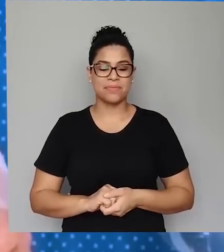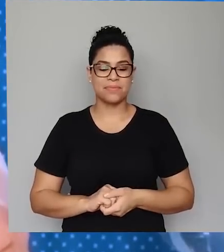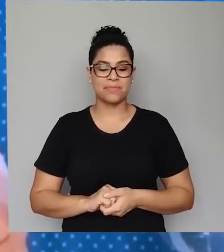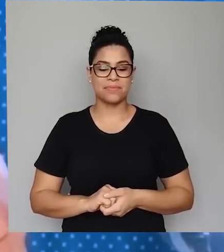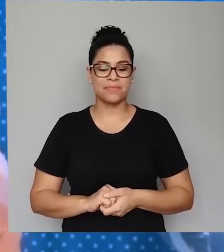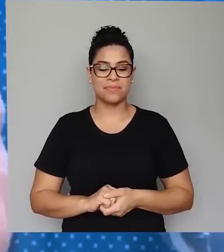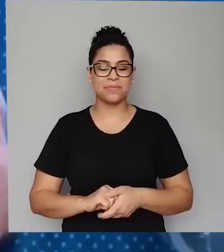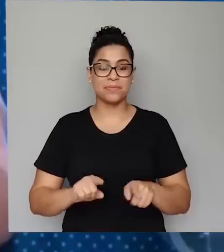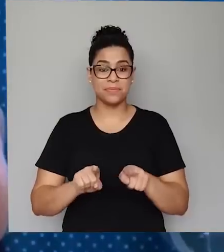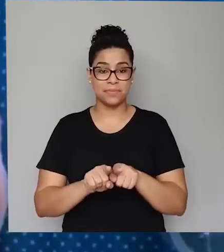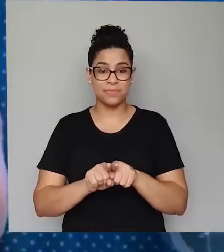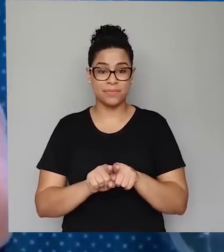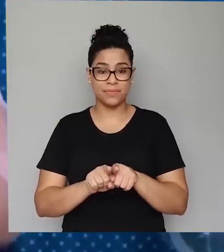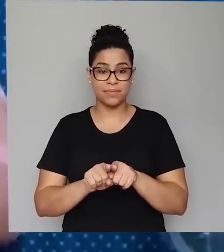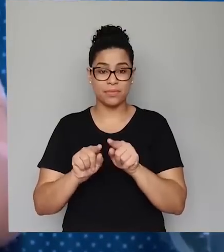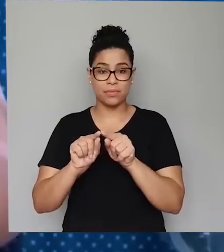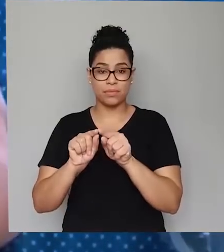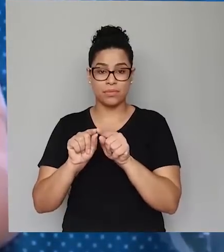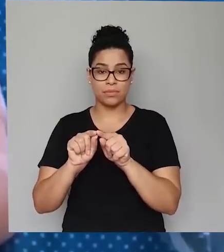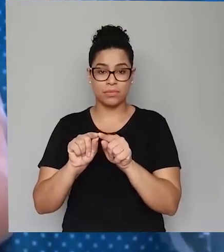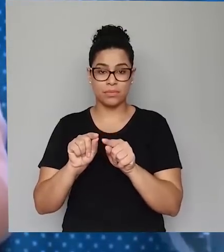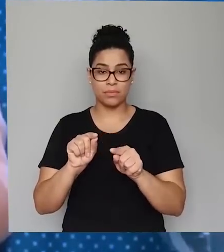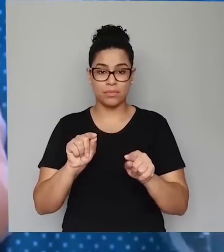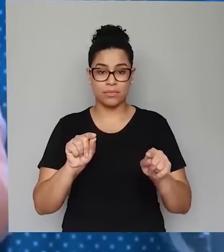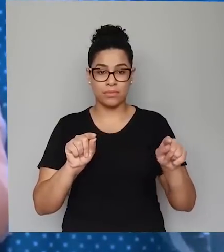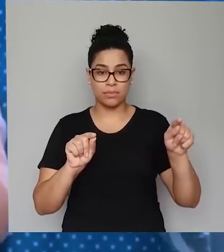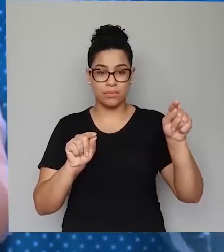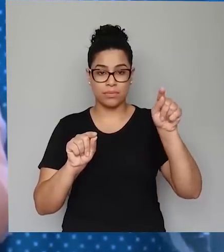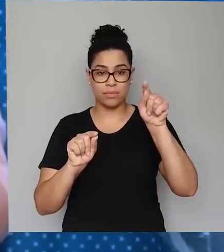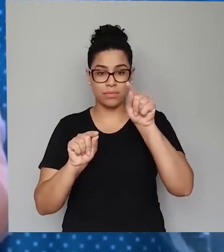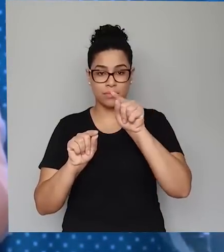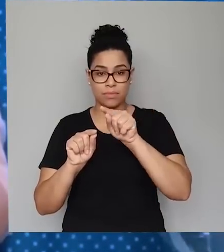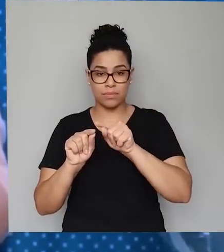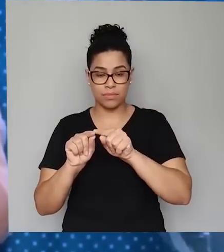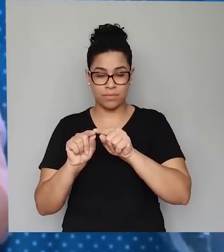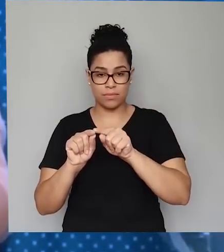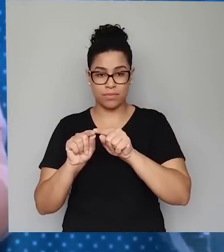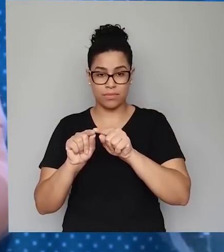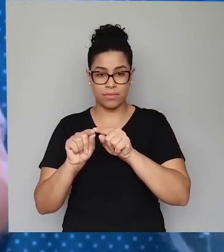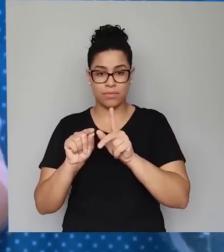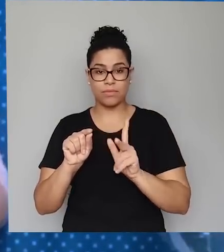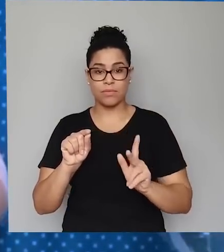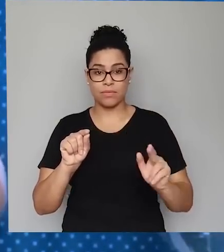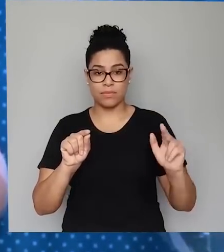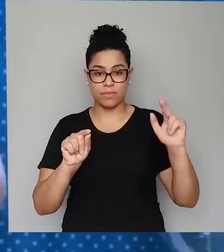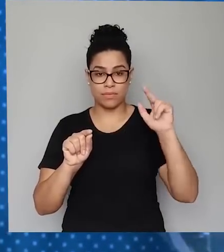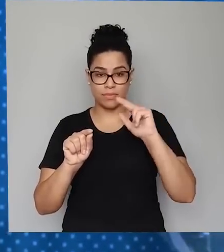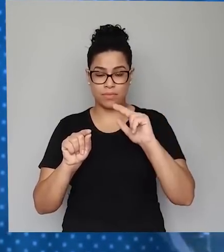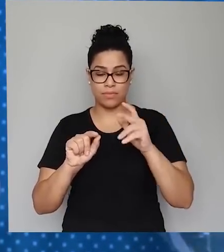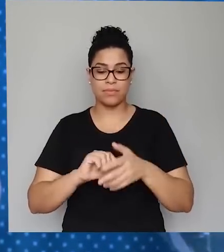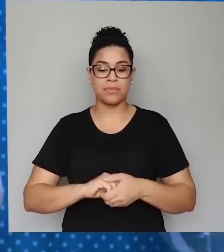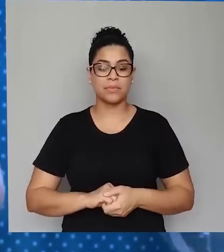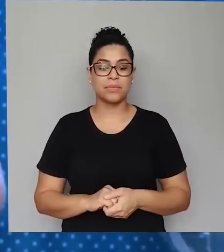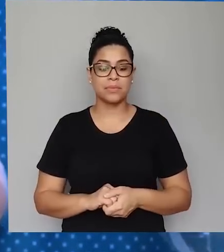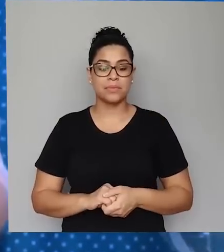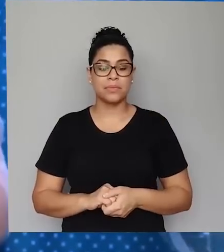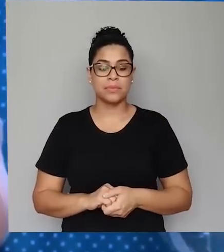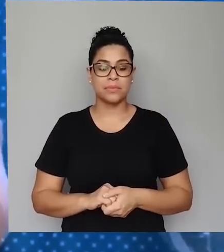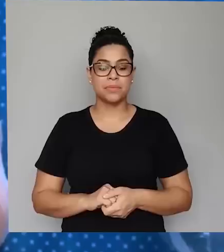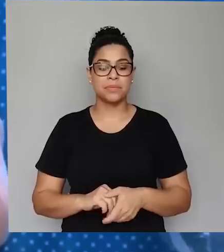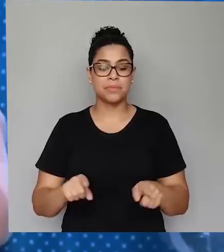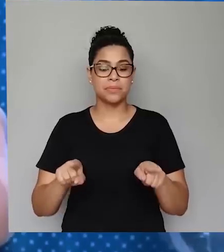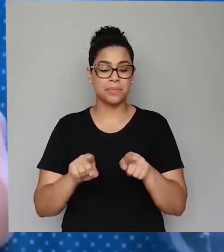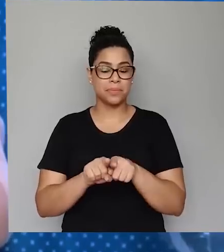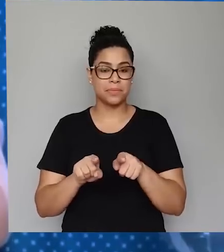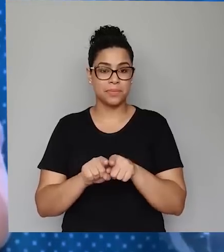Vamos recortar um círculo que será o nosso cone e vamos ter que recortar